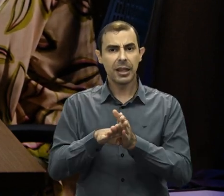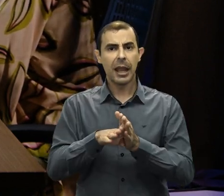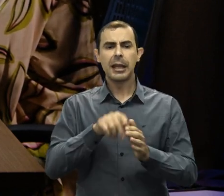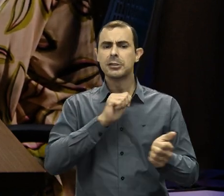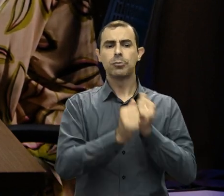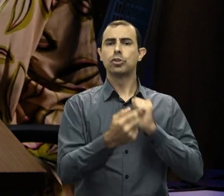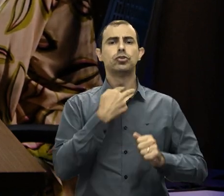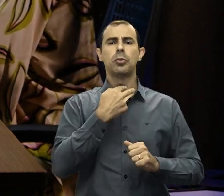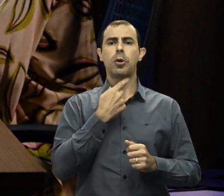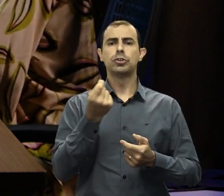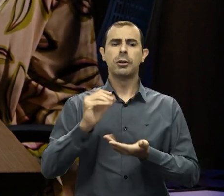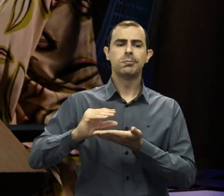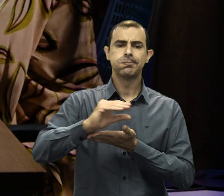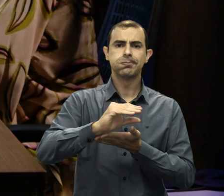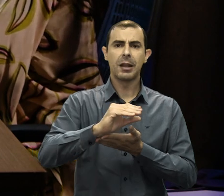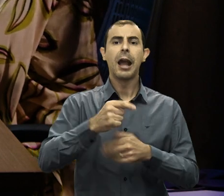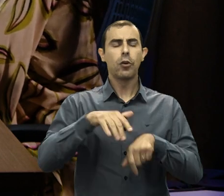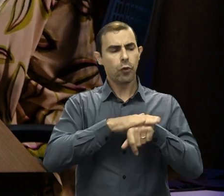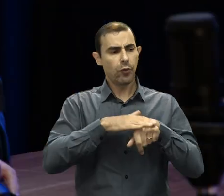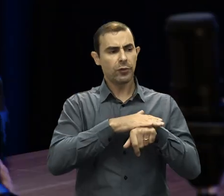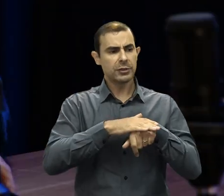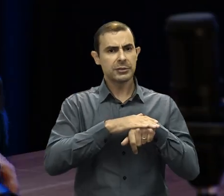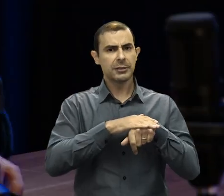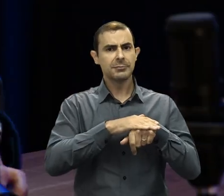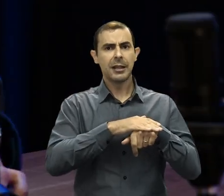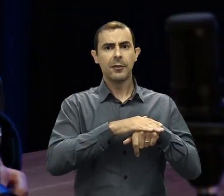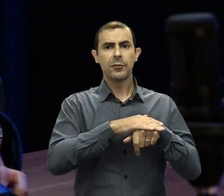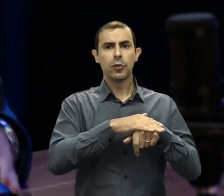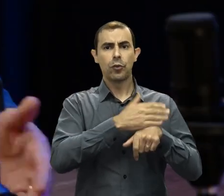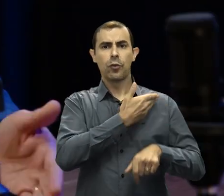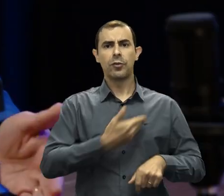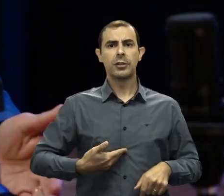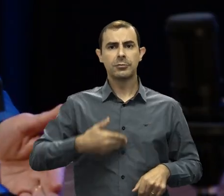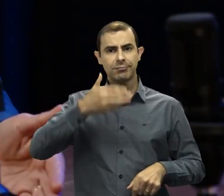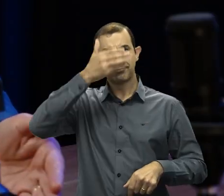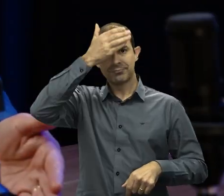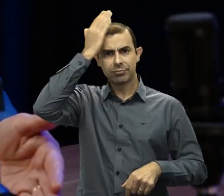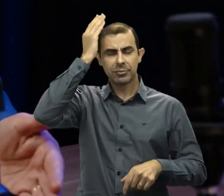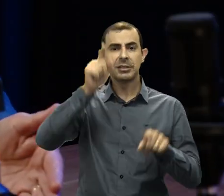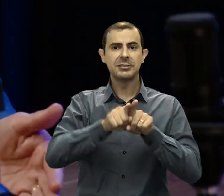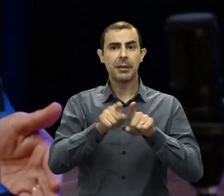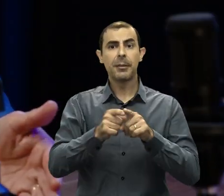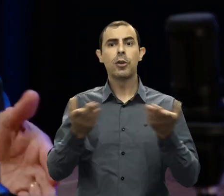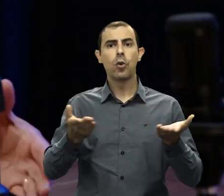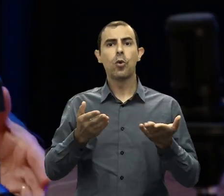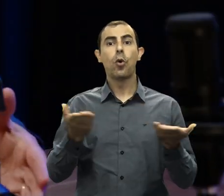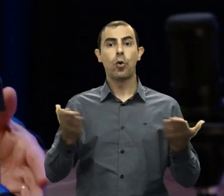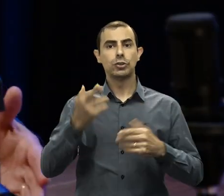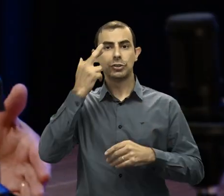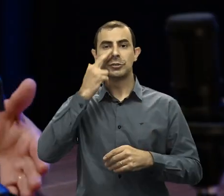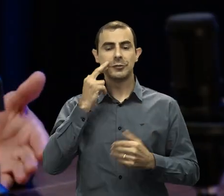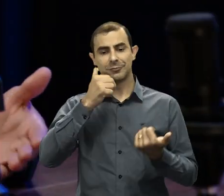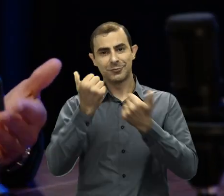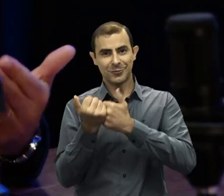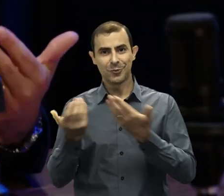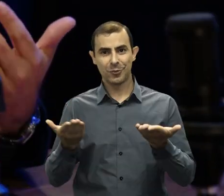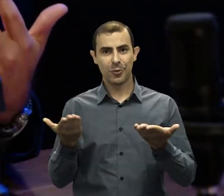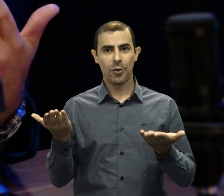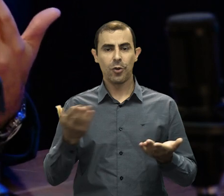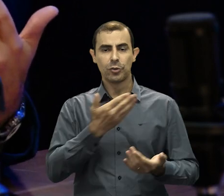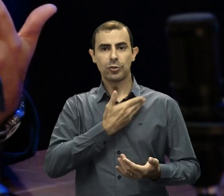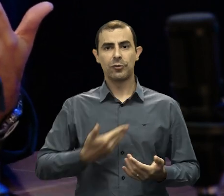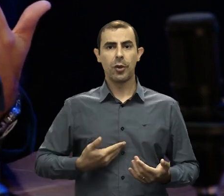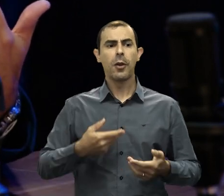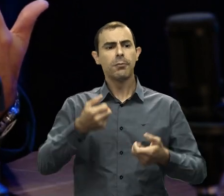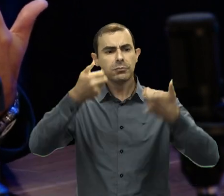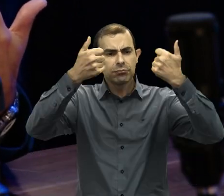governador Reinaldo Zambuja e com o secretário de governo, Eduardo Rido, que hoje é governador, mostrando a importância de que